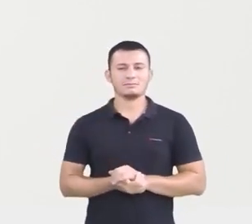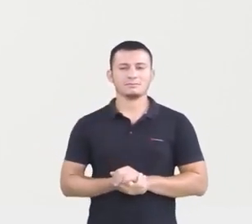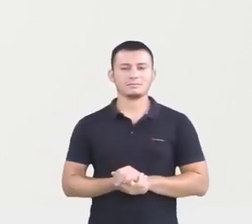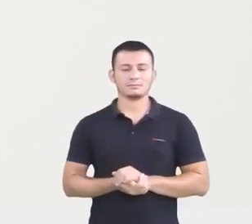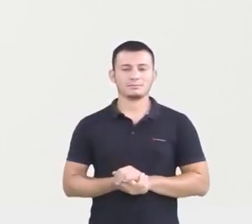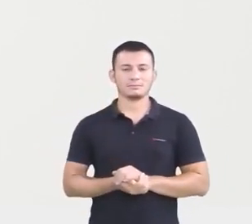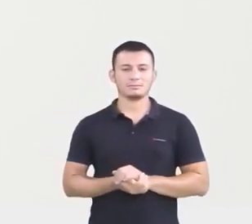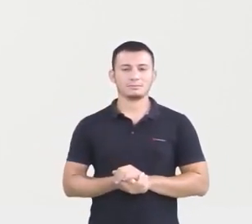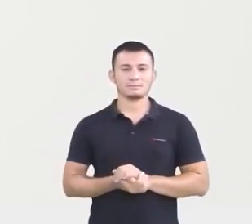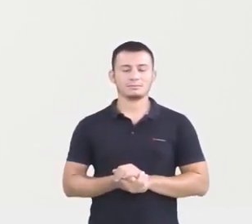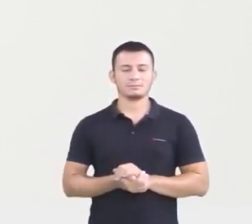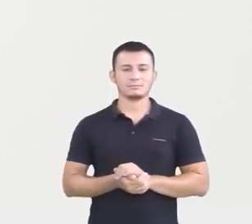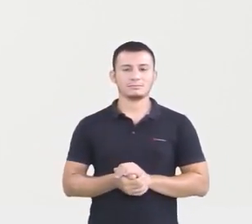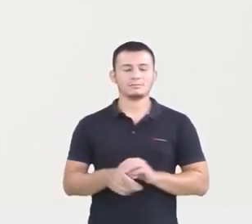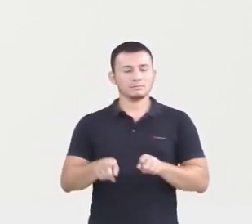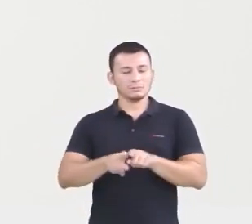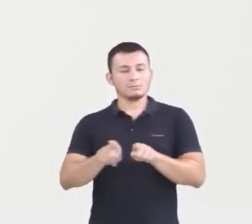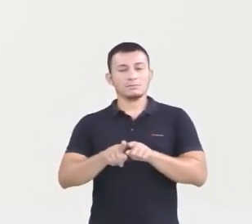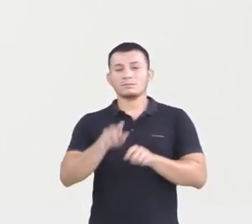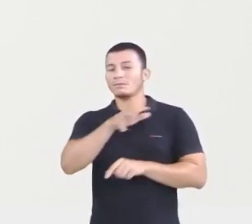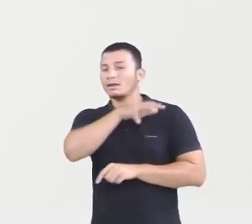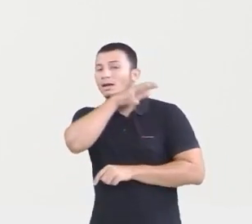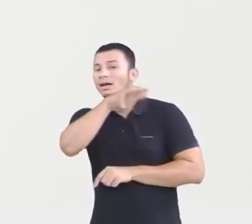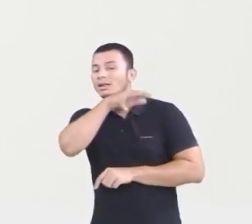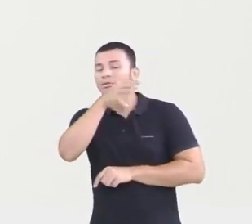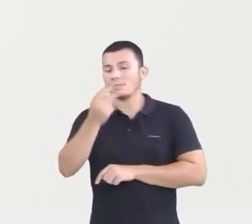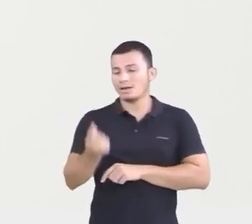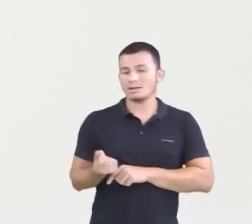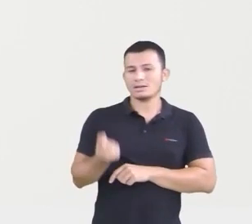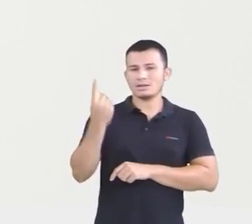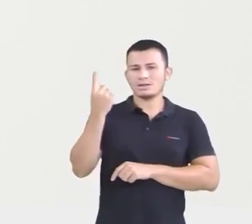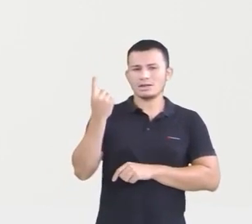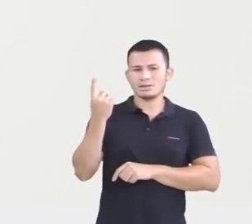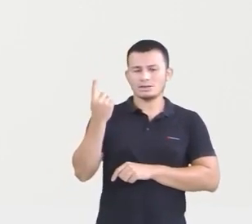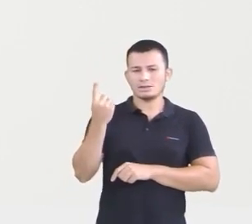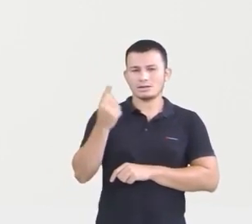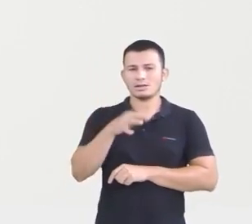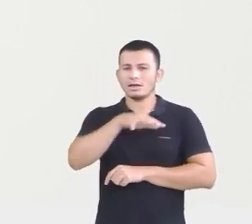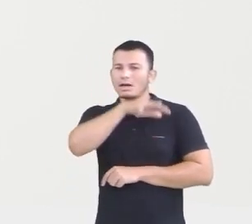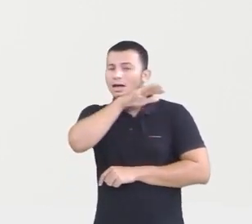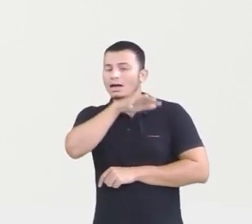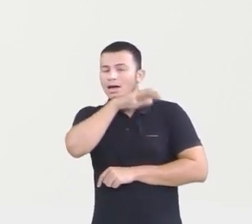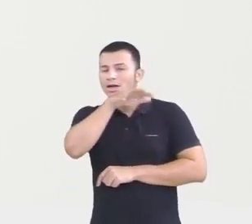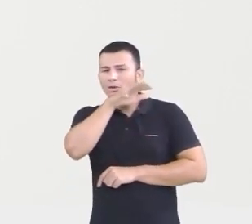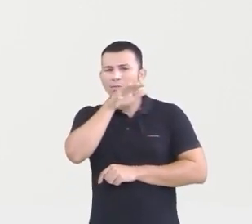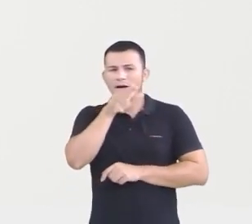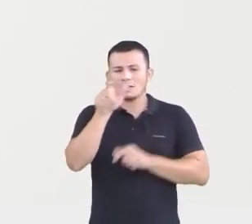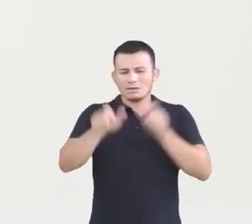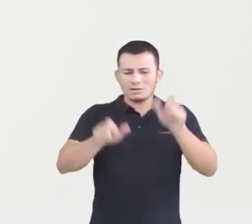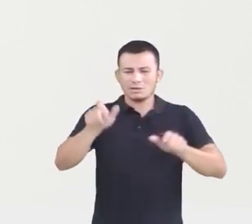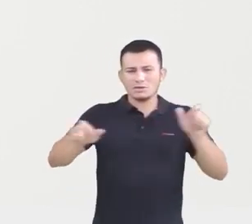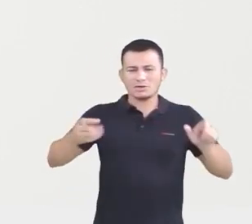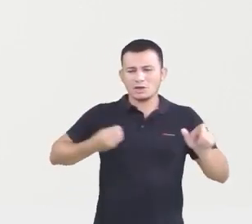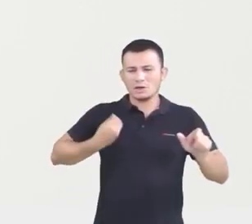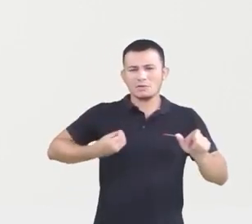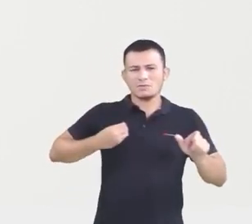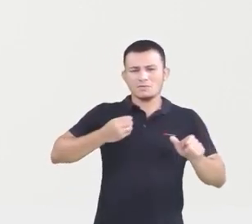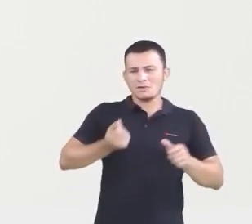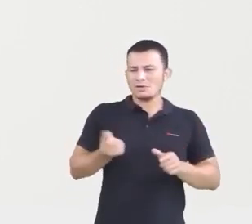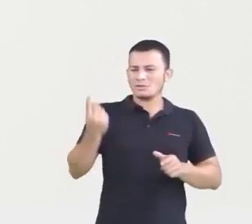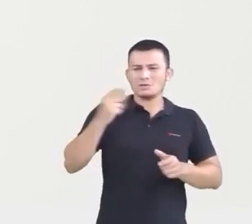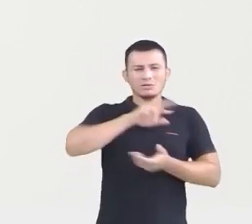no trecho animais estranhos e todo tipo de animais e todo tipo de seres